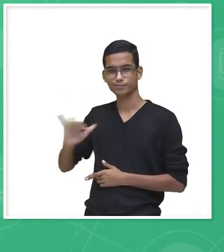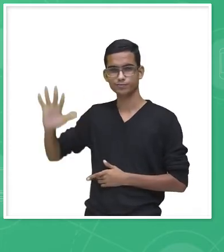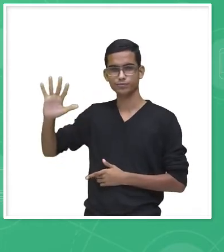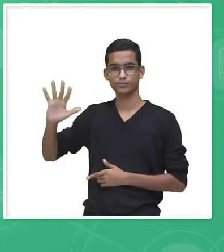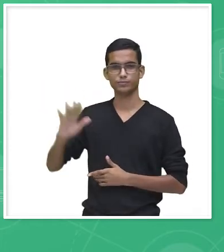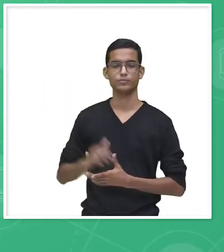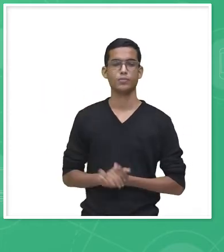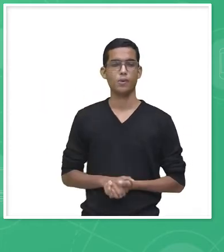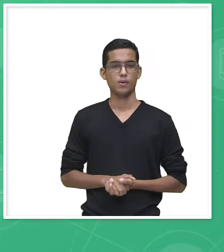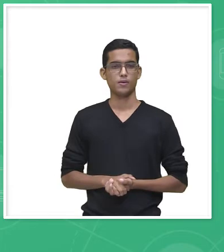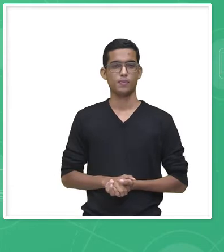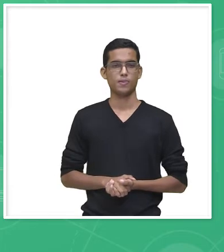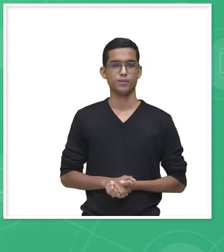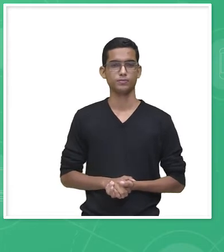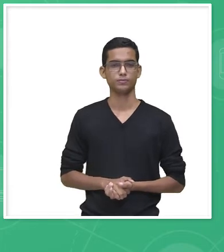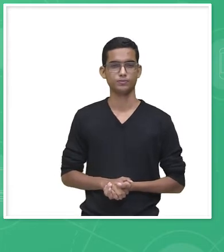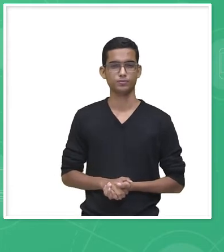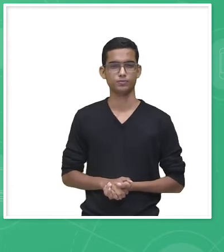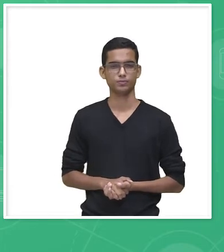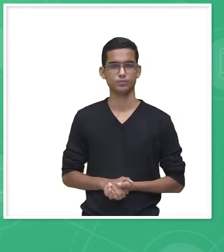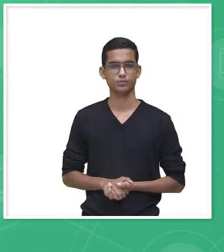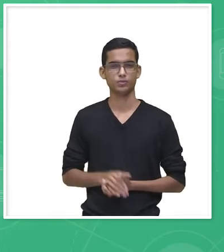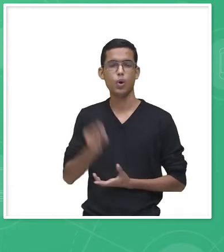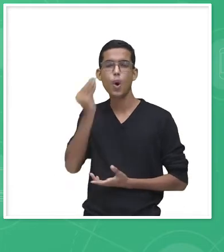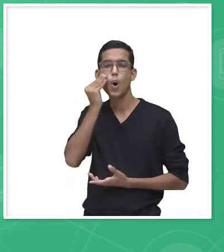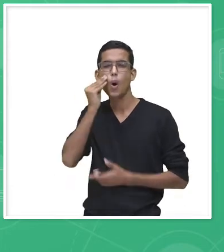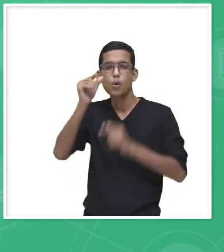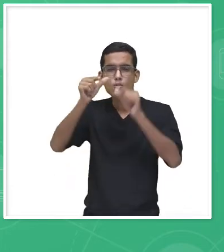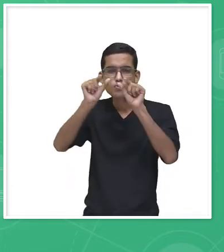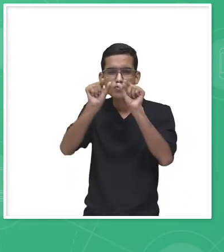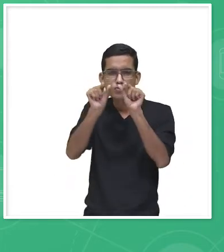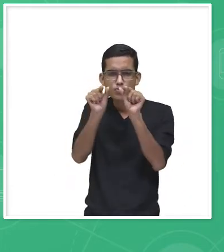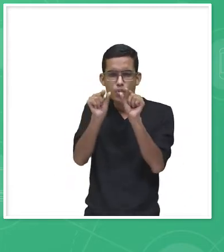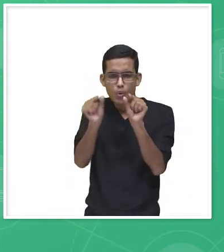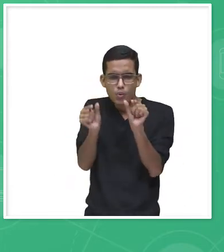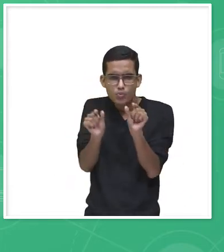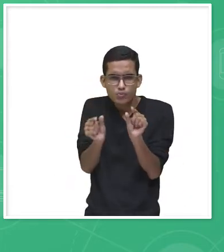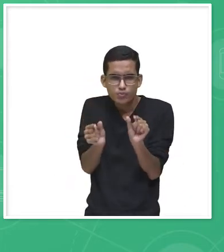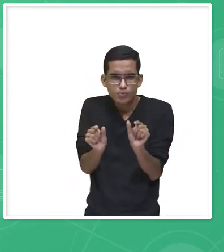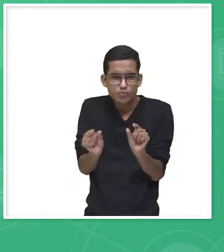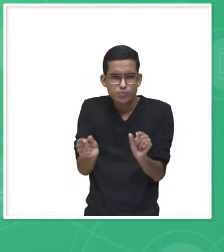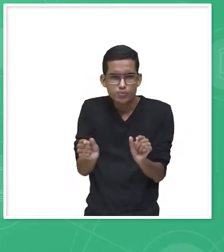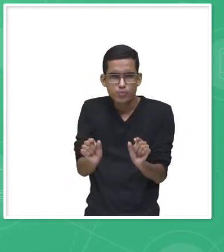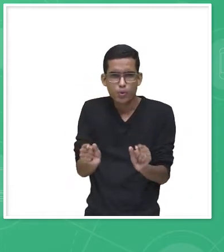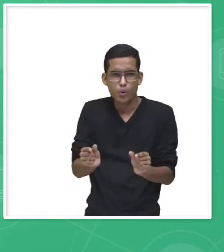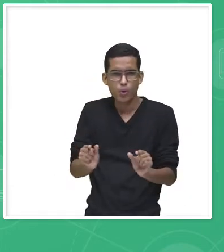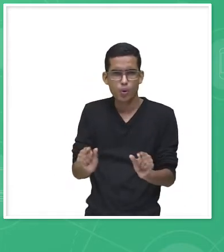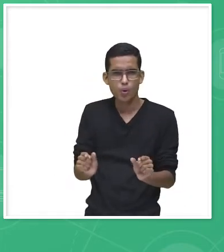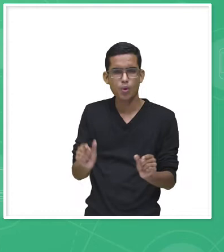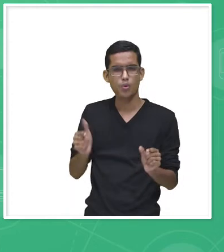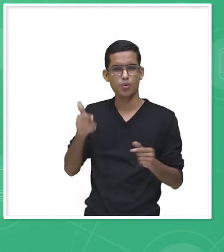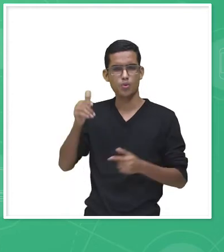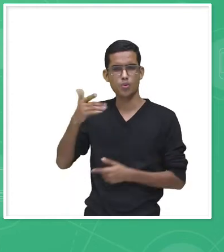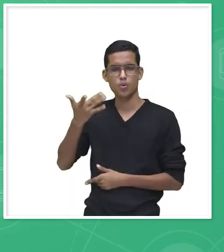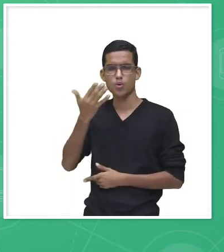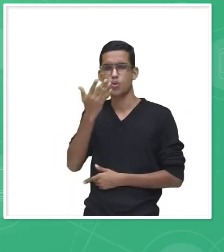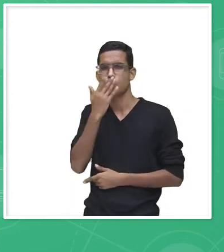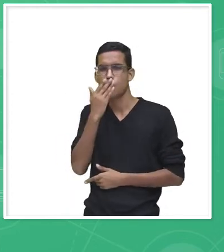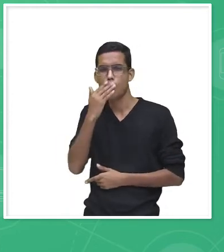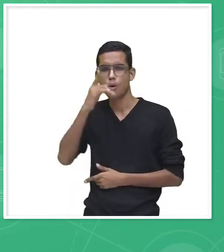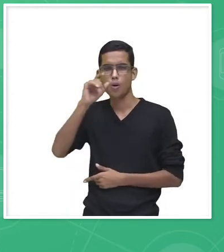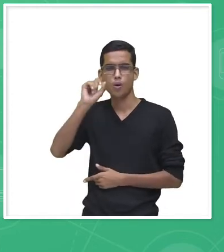gente observa aqui os túbulos né alça de Reni tá então o túbulo contornado a